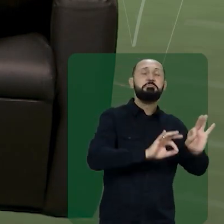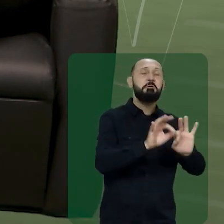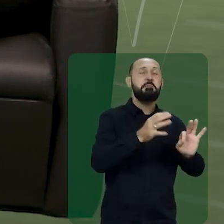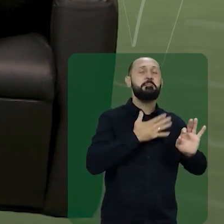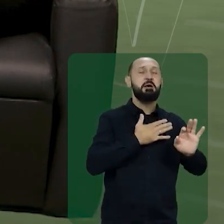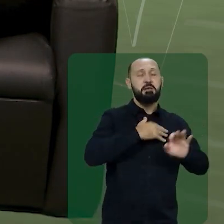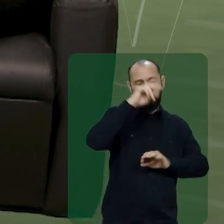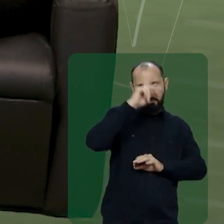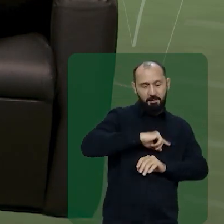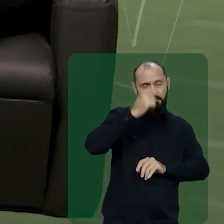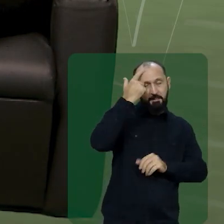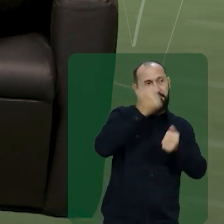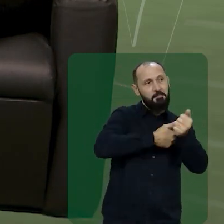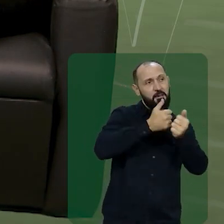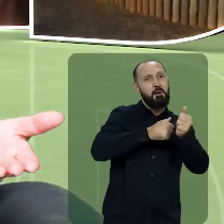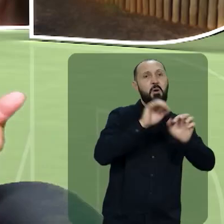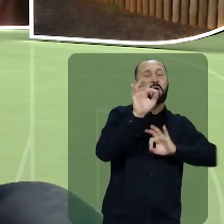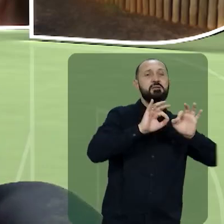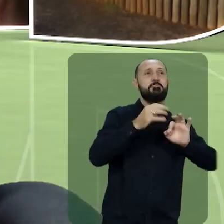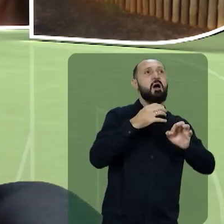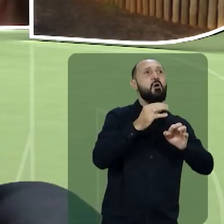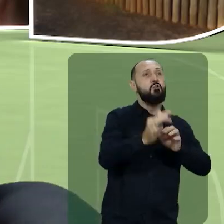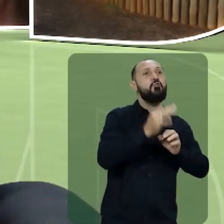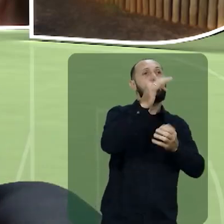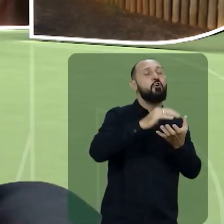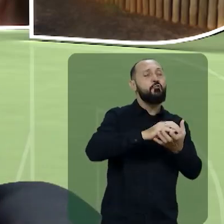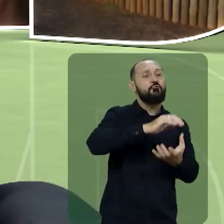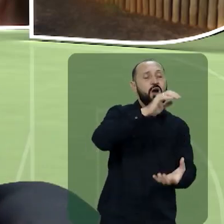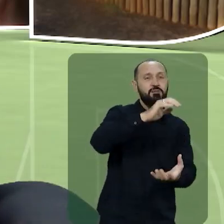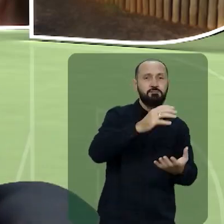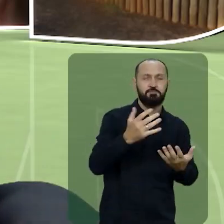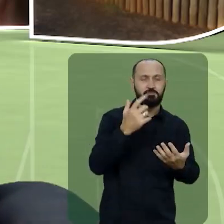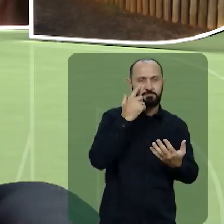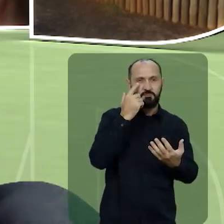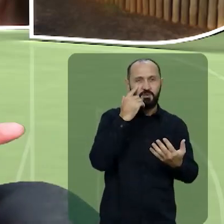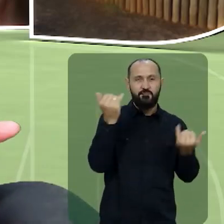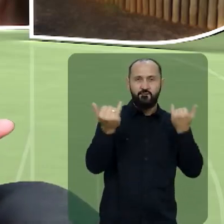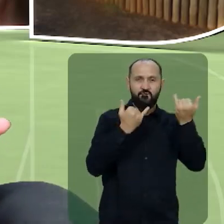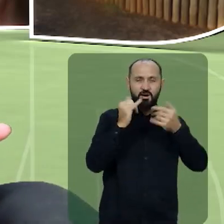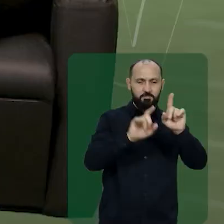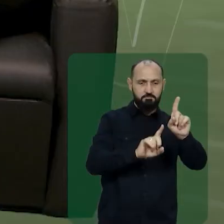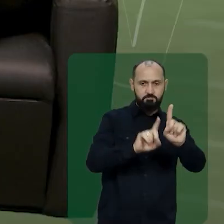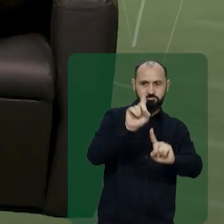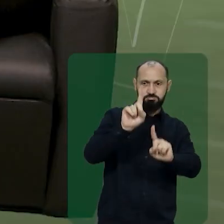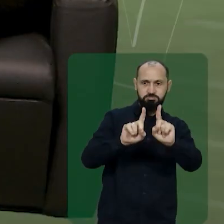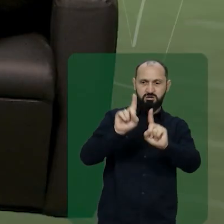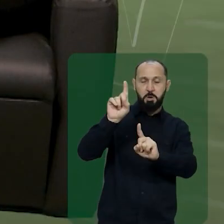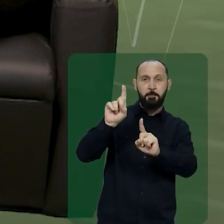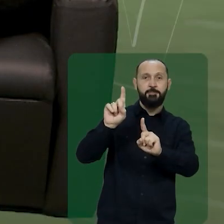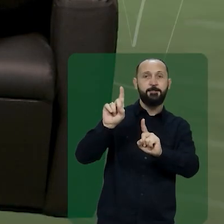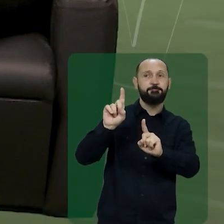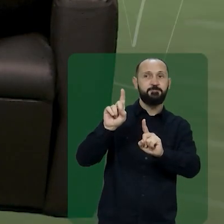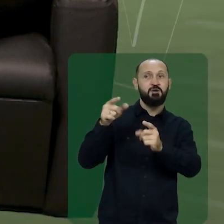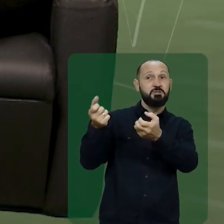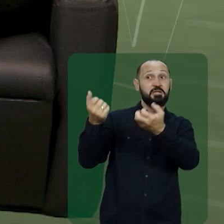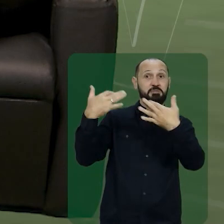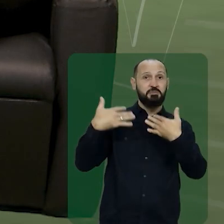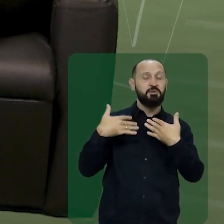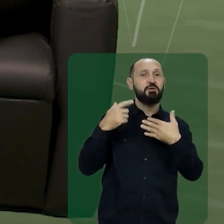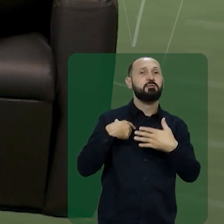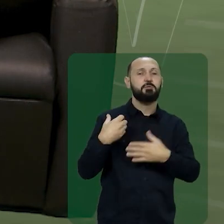envelhecer, não é mesmo? A gente vê que os dados estão mostrando que, como a senhora falou,